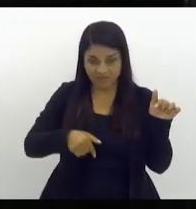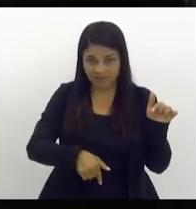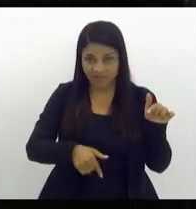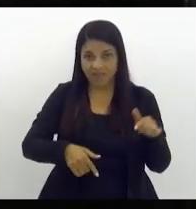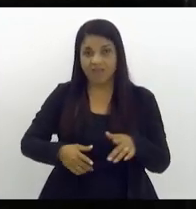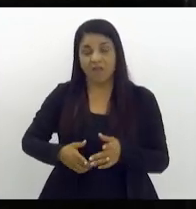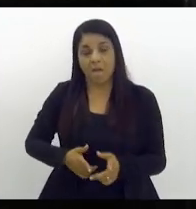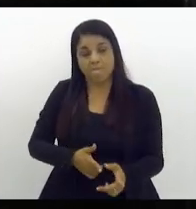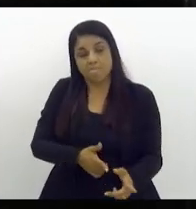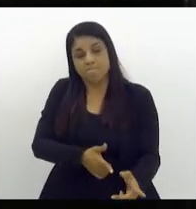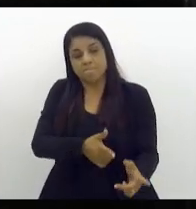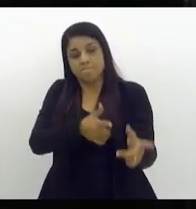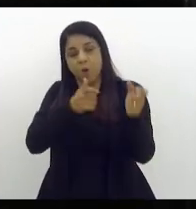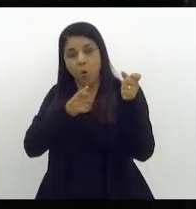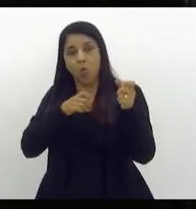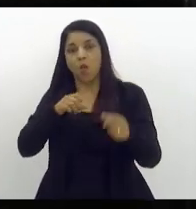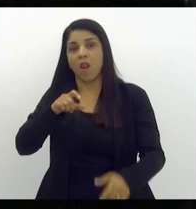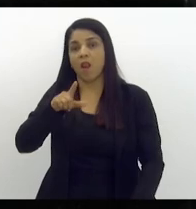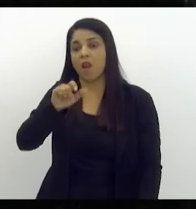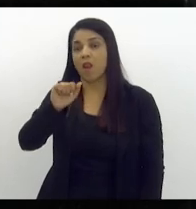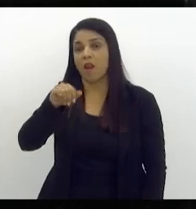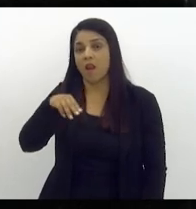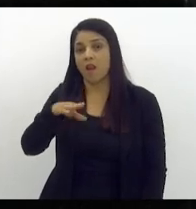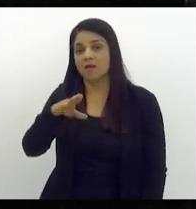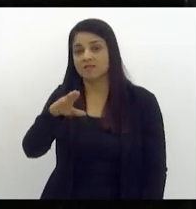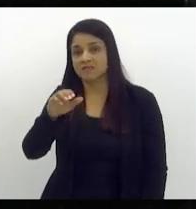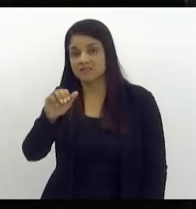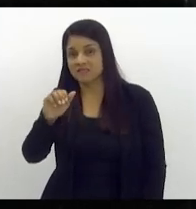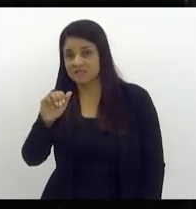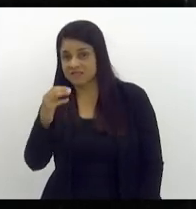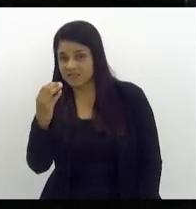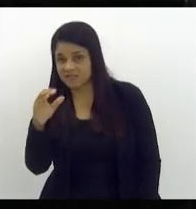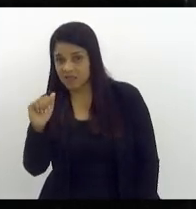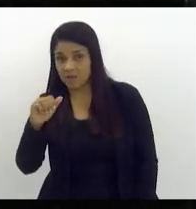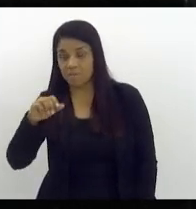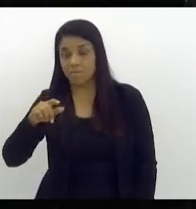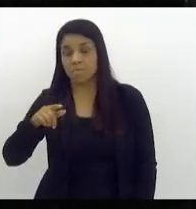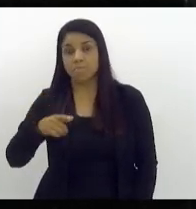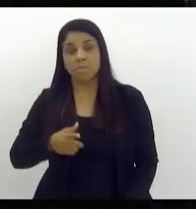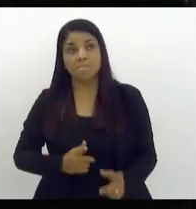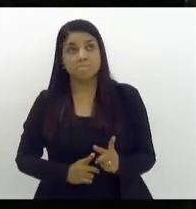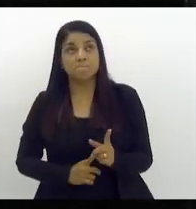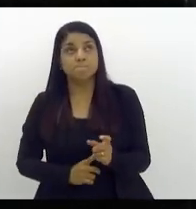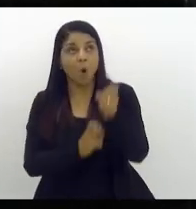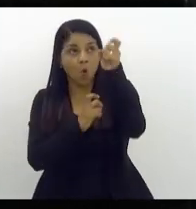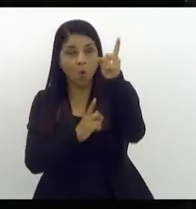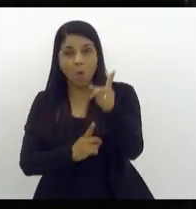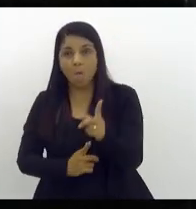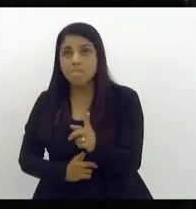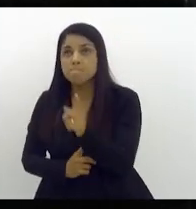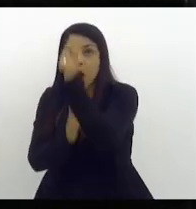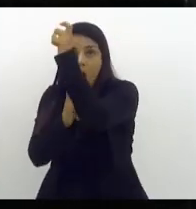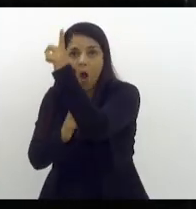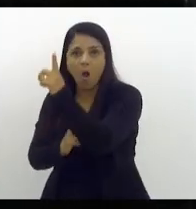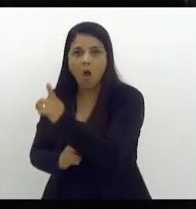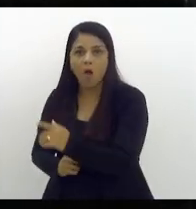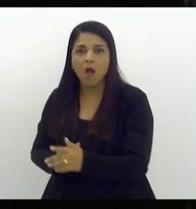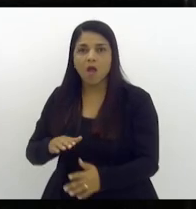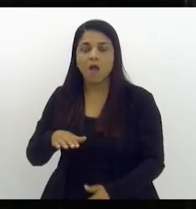.50. E muito bem colocado, a melhor polícia, com muito respeito às demais, a melhor